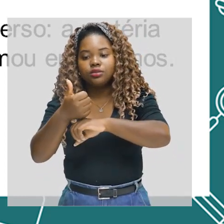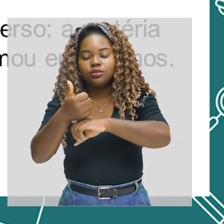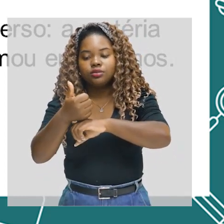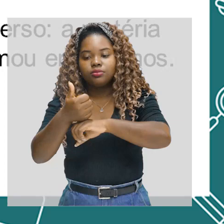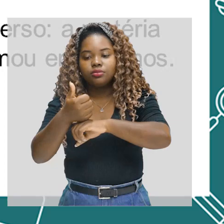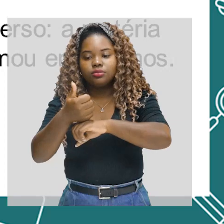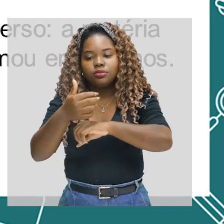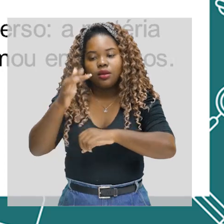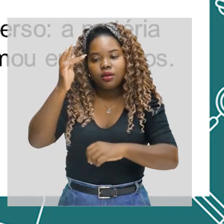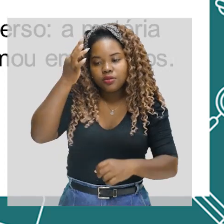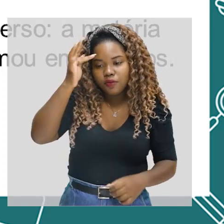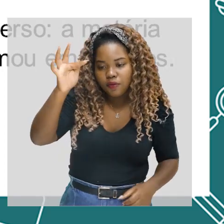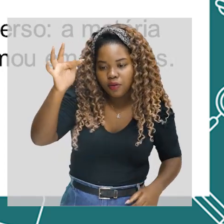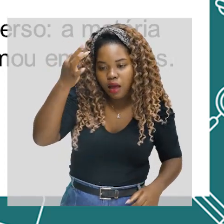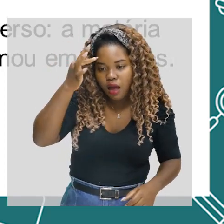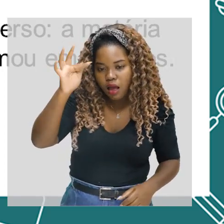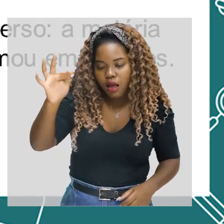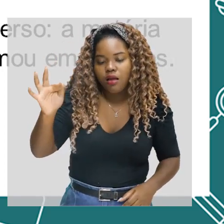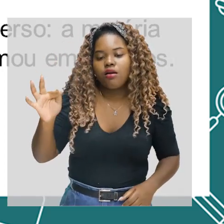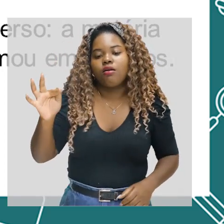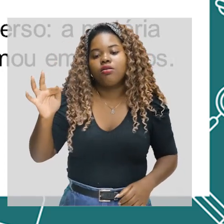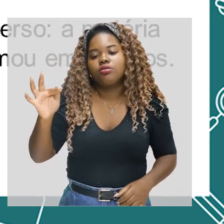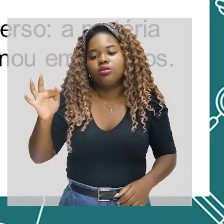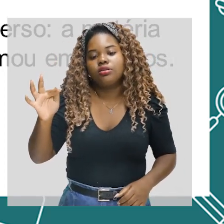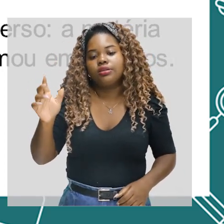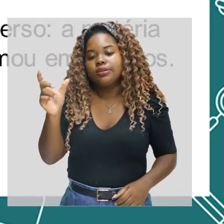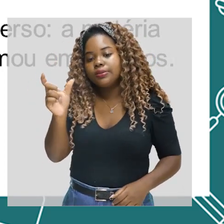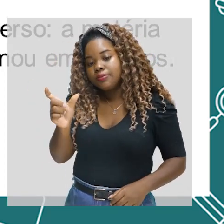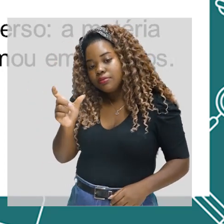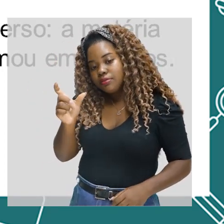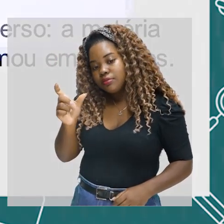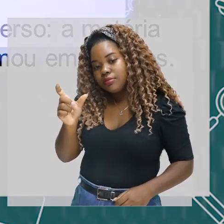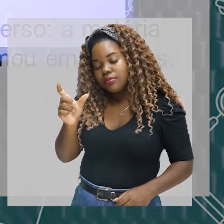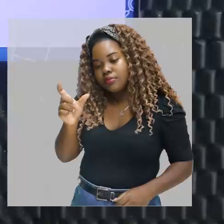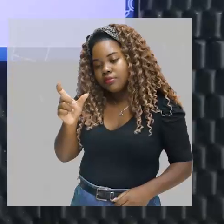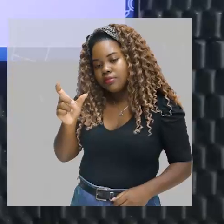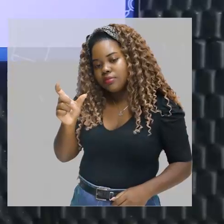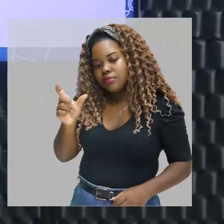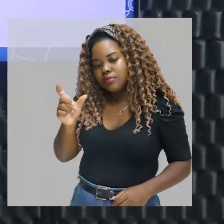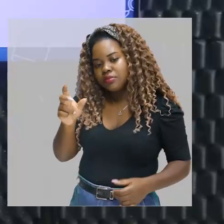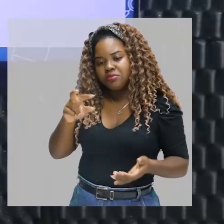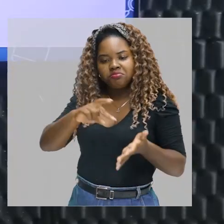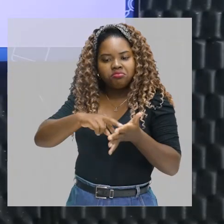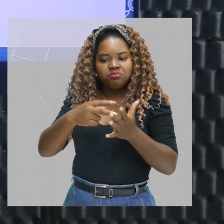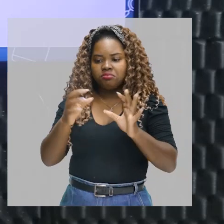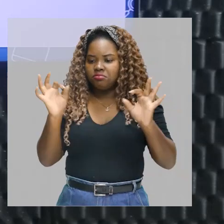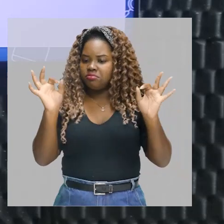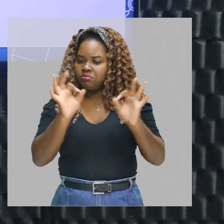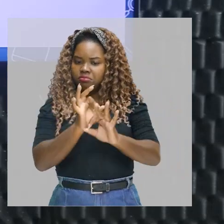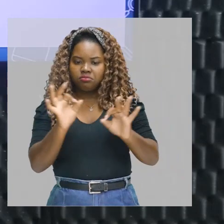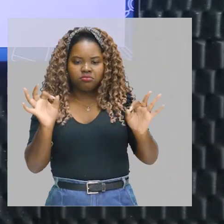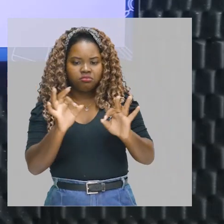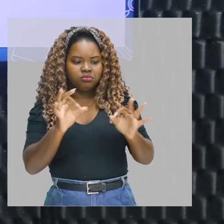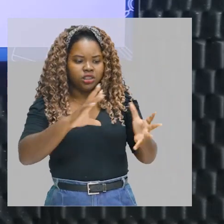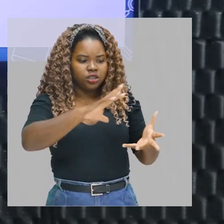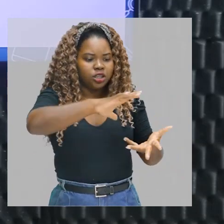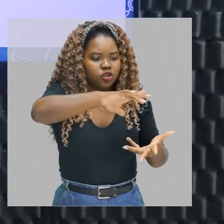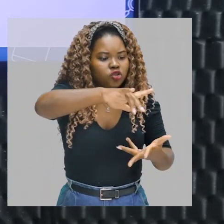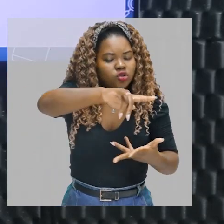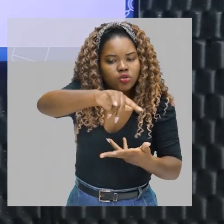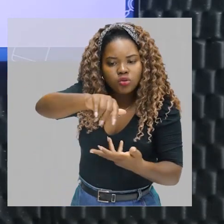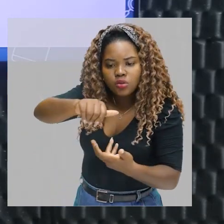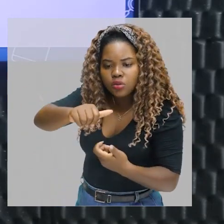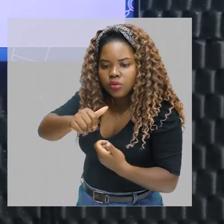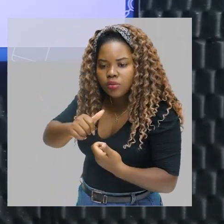certo? Para eles, a palavra physis não tinha significado de universo, certo? Para eles,